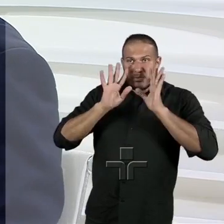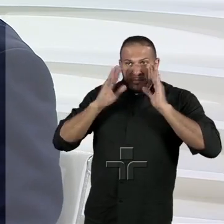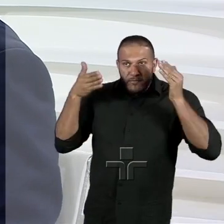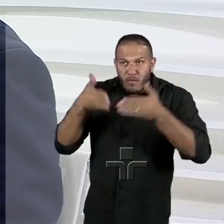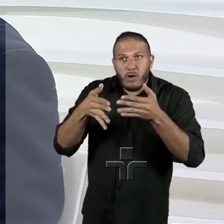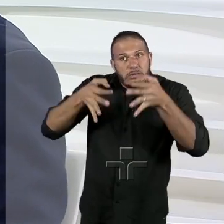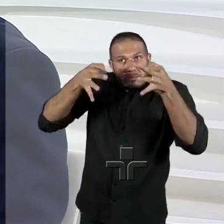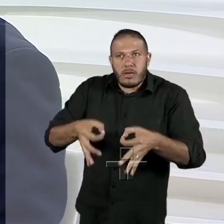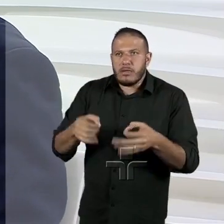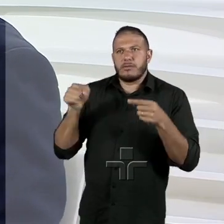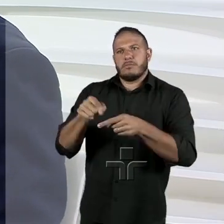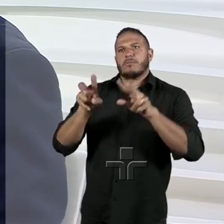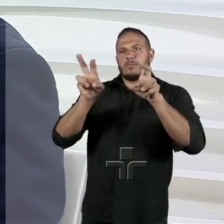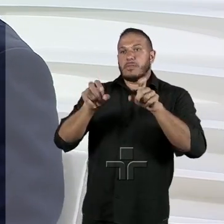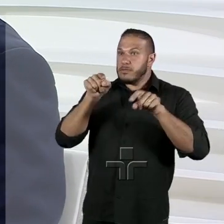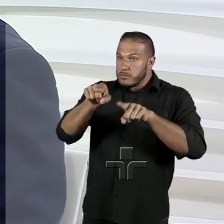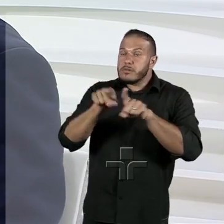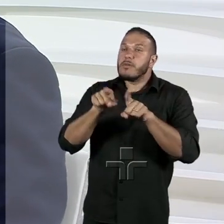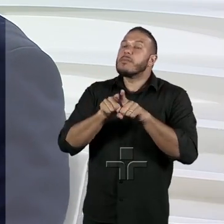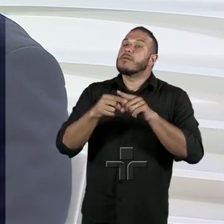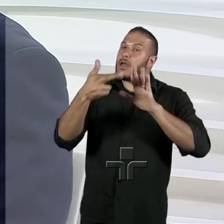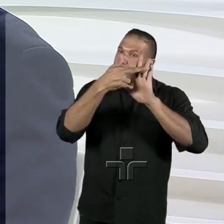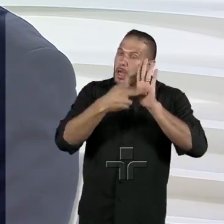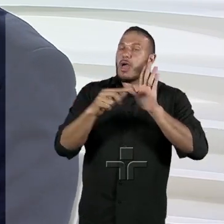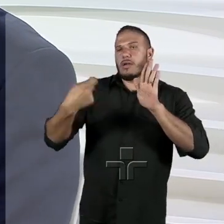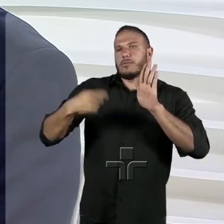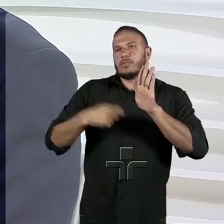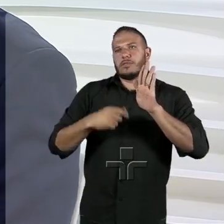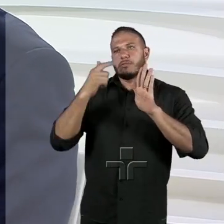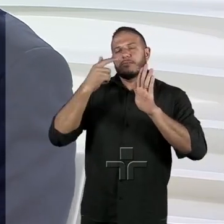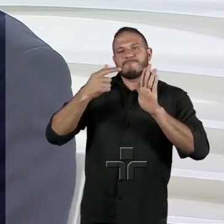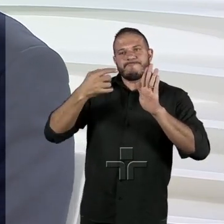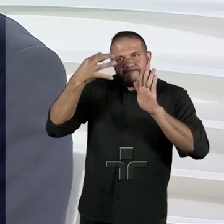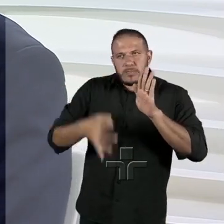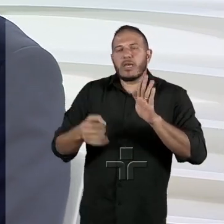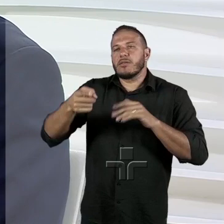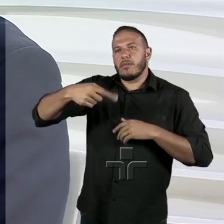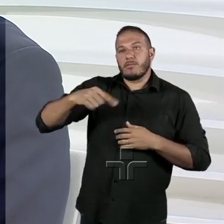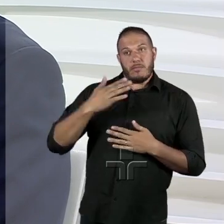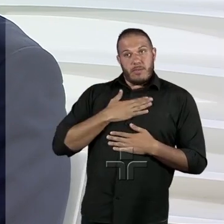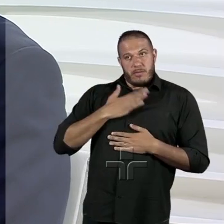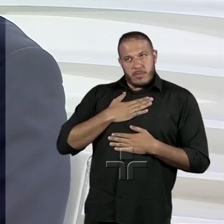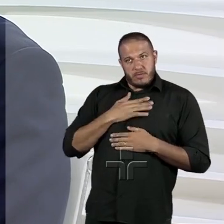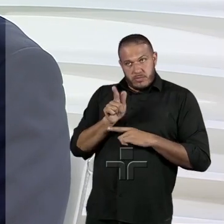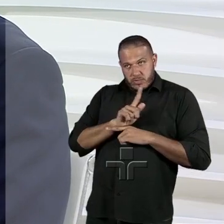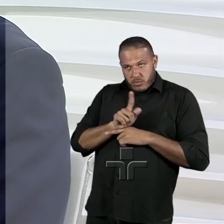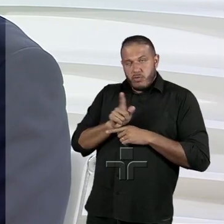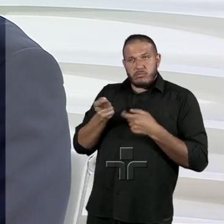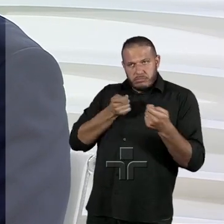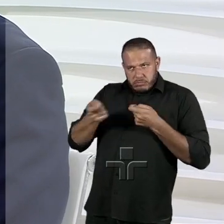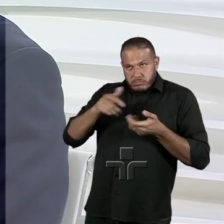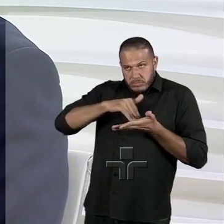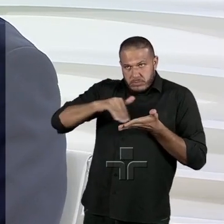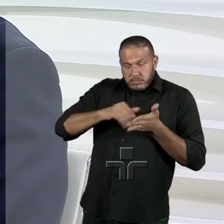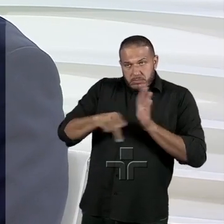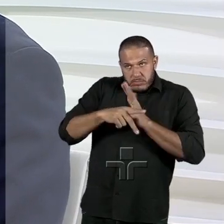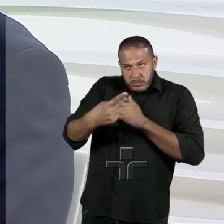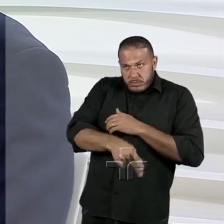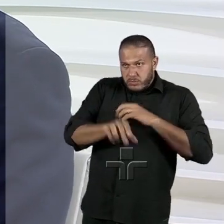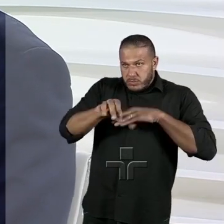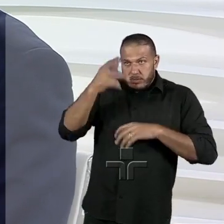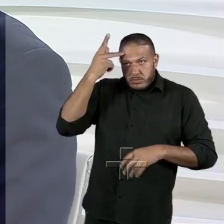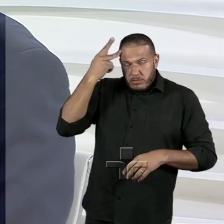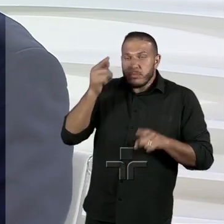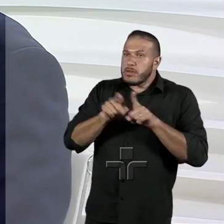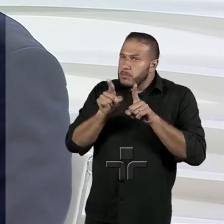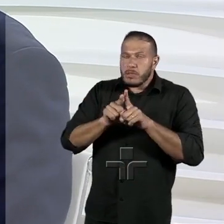certo, e isso também, essa regra também tem que servir, se serve para mim como gestor do secretário de Educação de São Paulo, precisa também